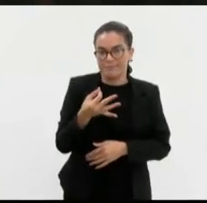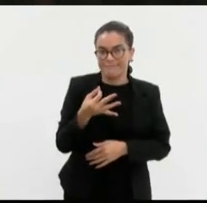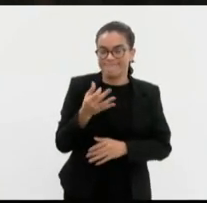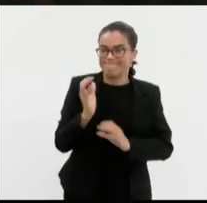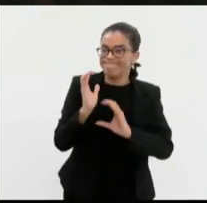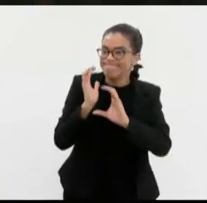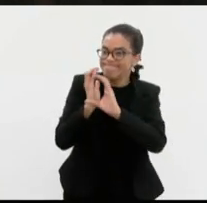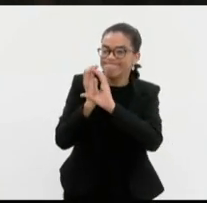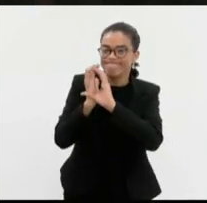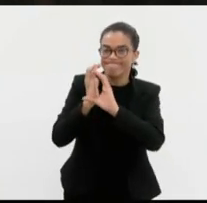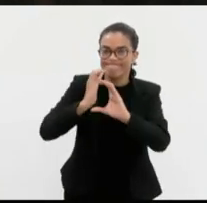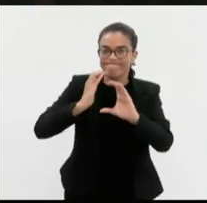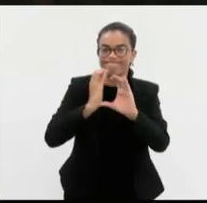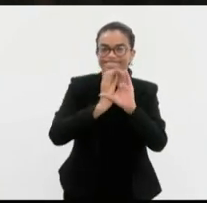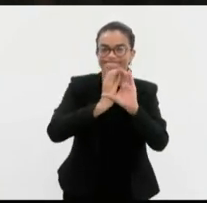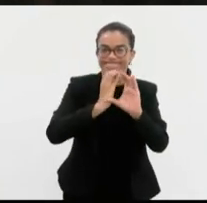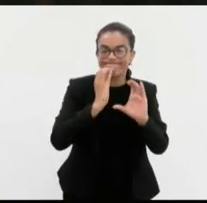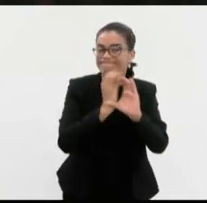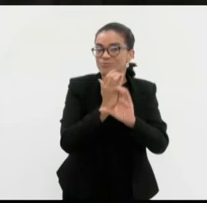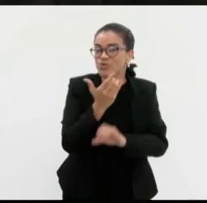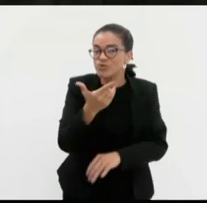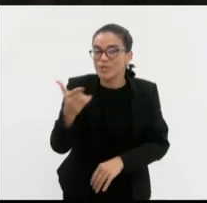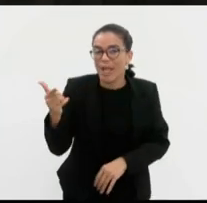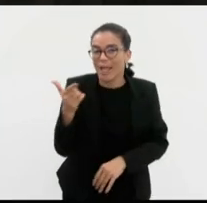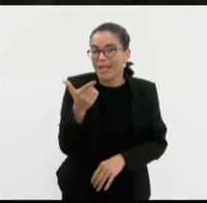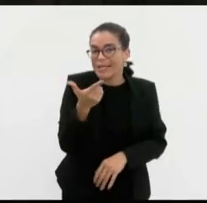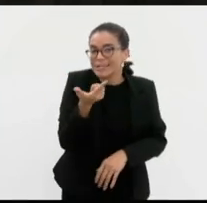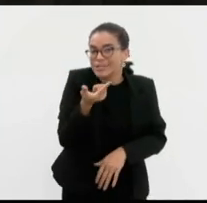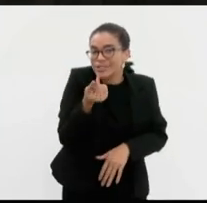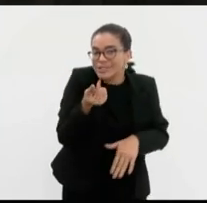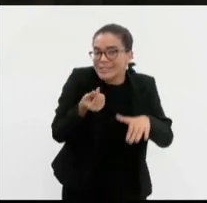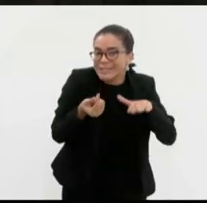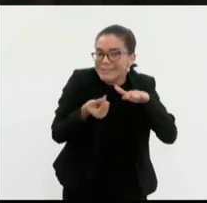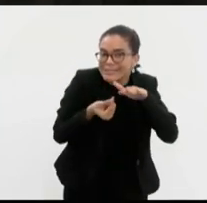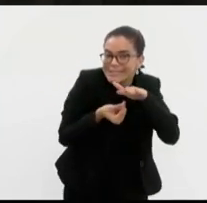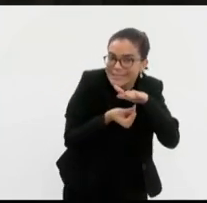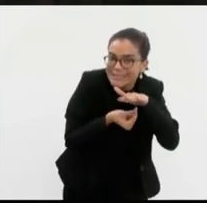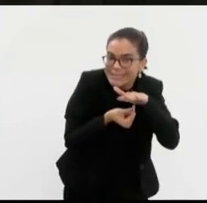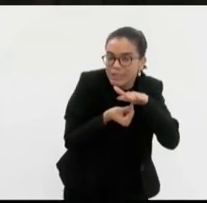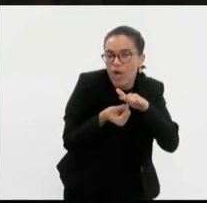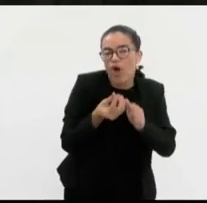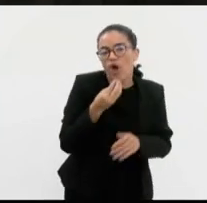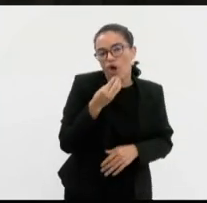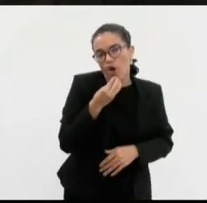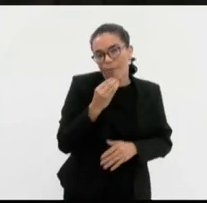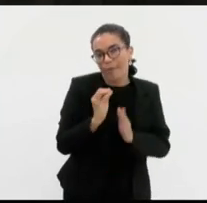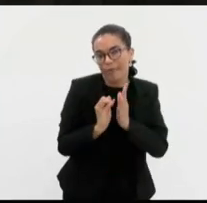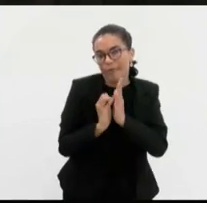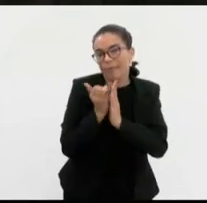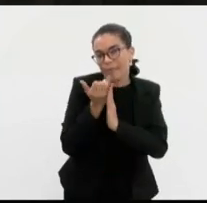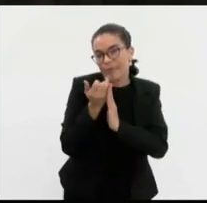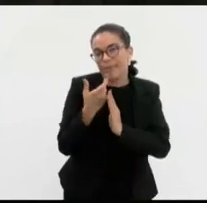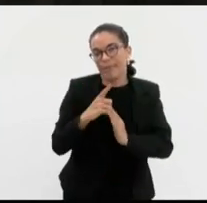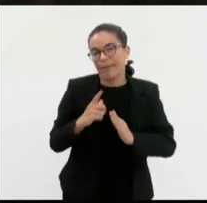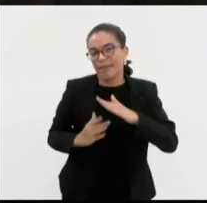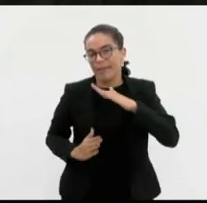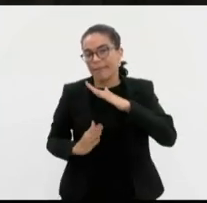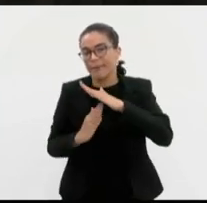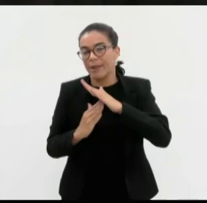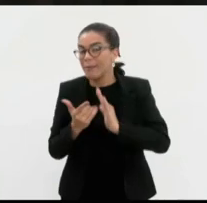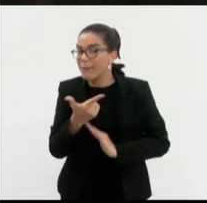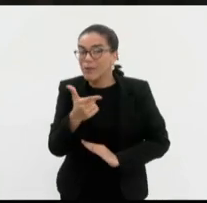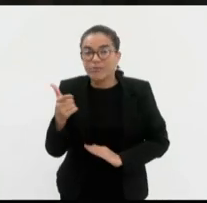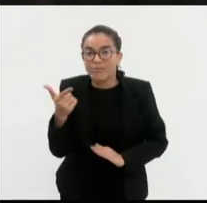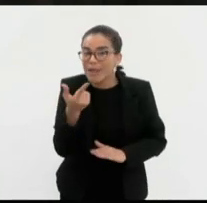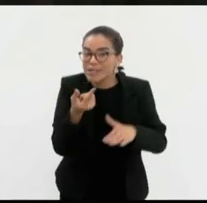entende que não tem rece sem imposto é claro que o imposto tem que ter limite mas não tem receita